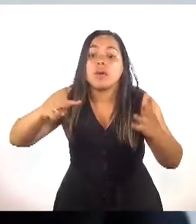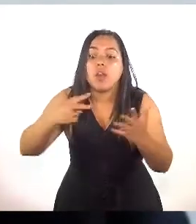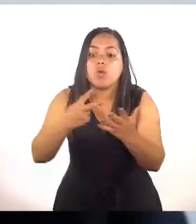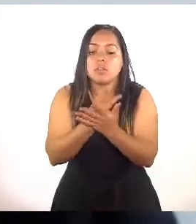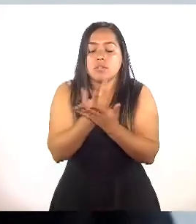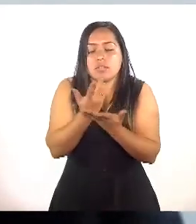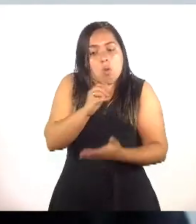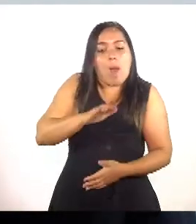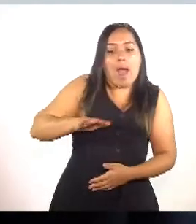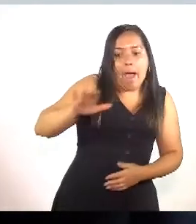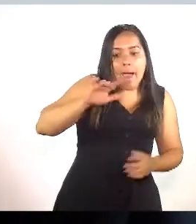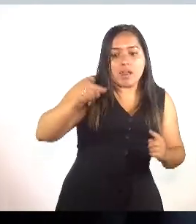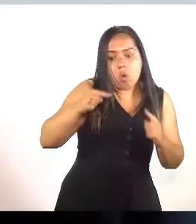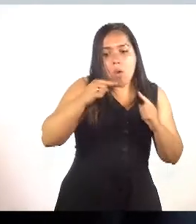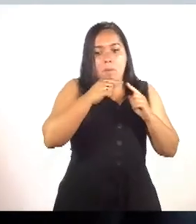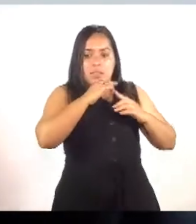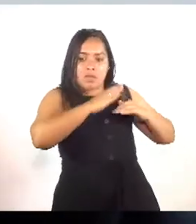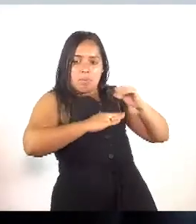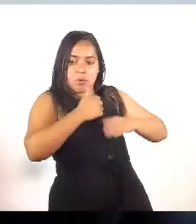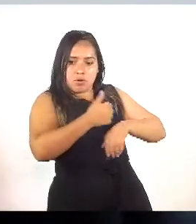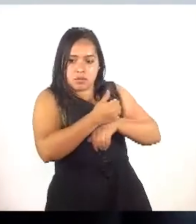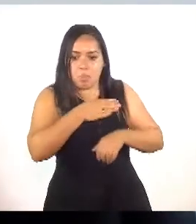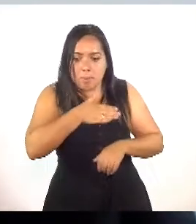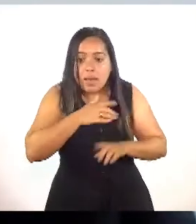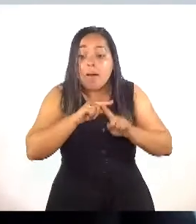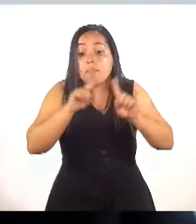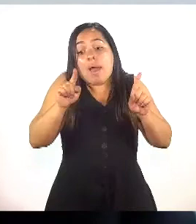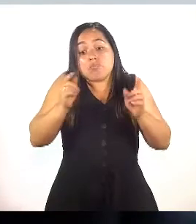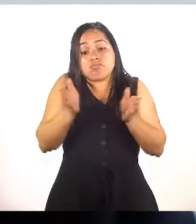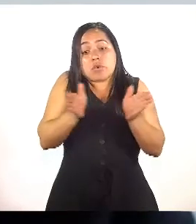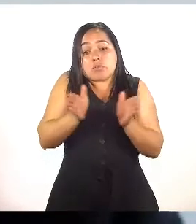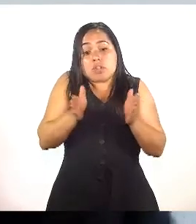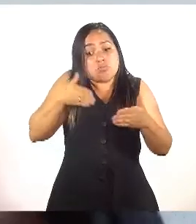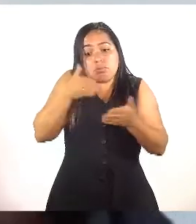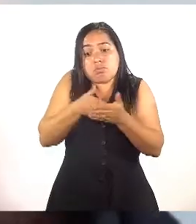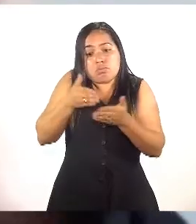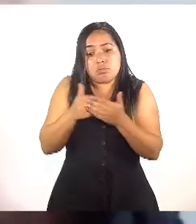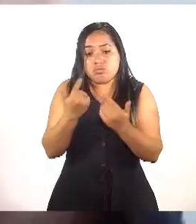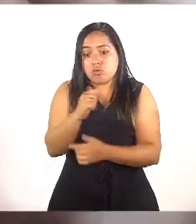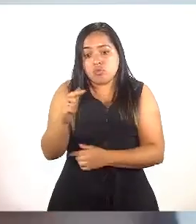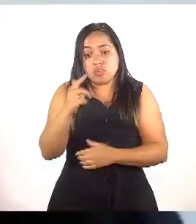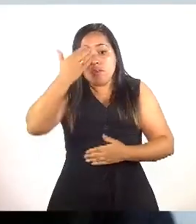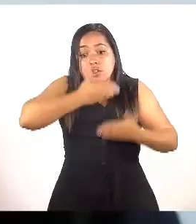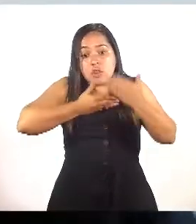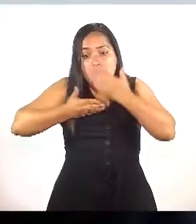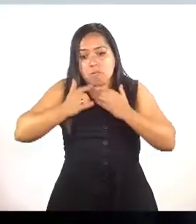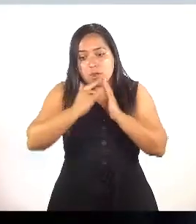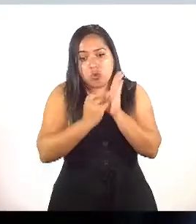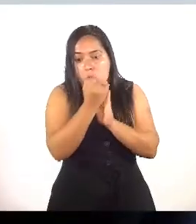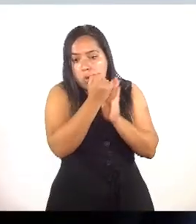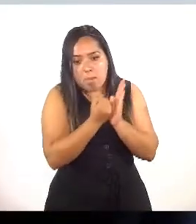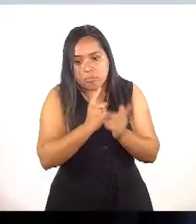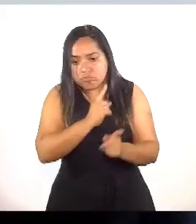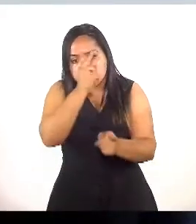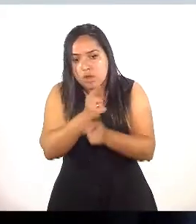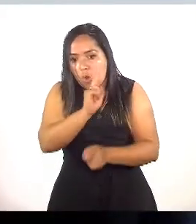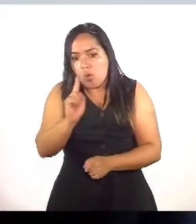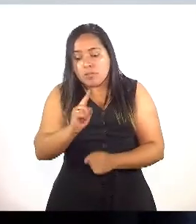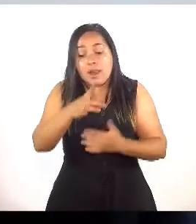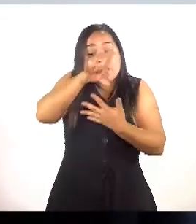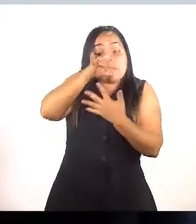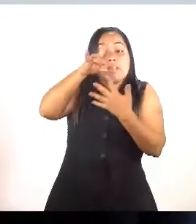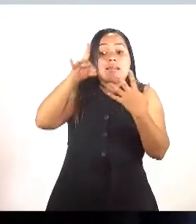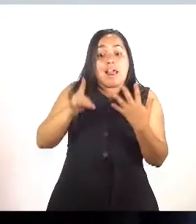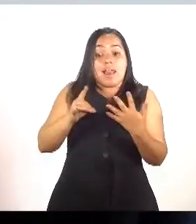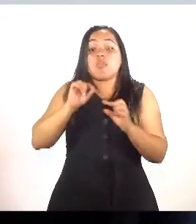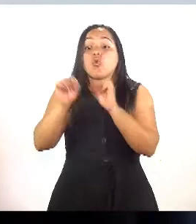área de análise de falhas, mas não tive acesso a esse documento, não vi ou não achei um documento que detalhasse